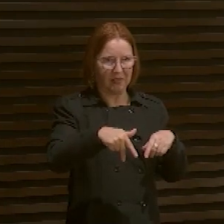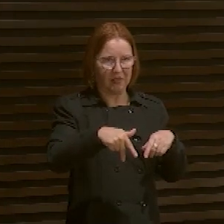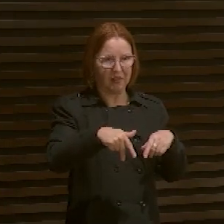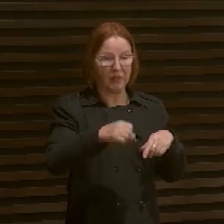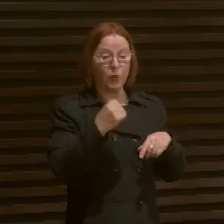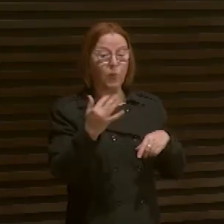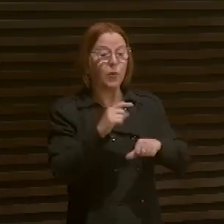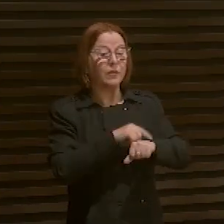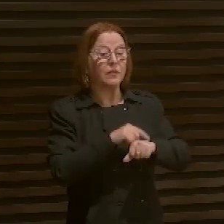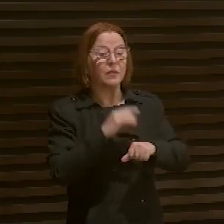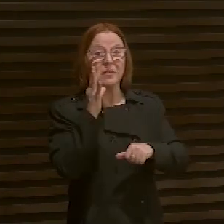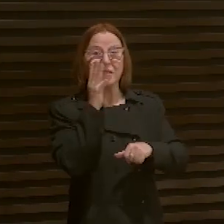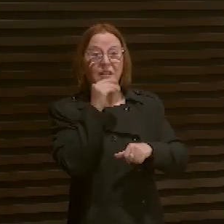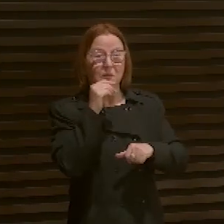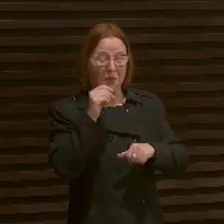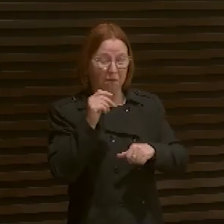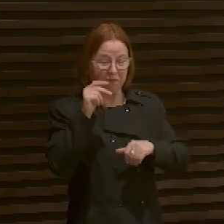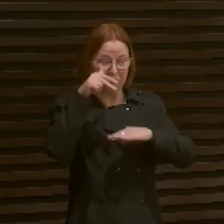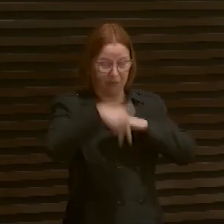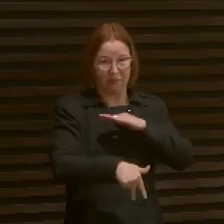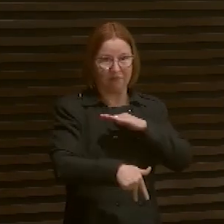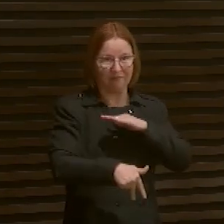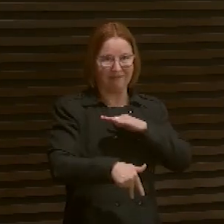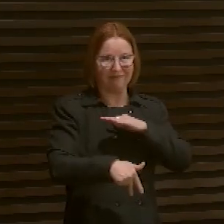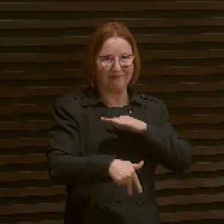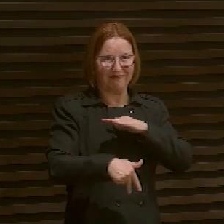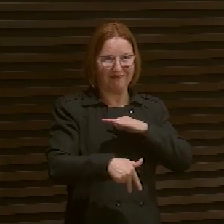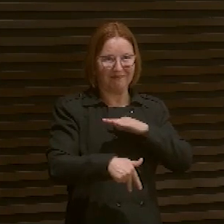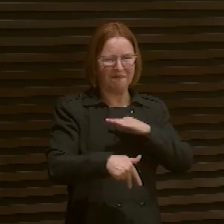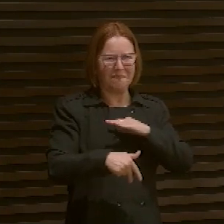segundos? Essa foi a duração da oração dele.